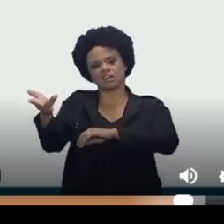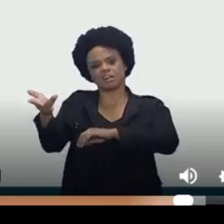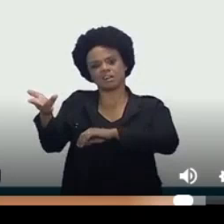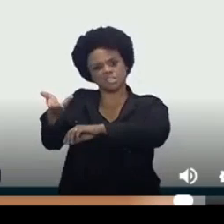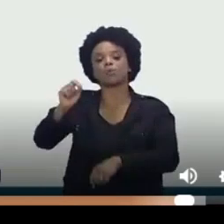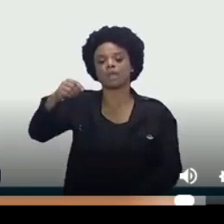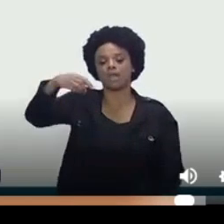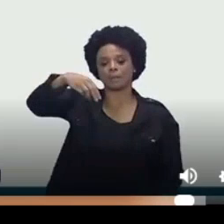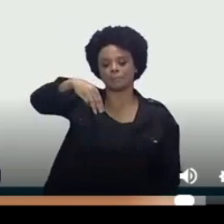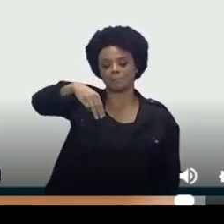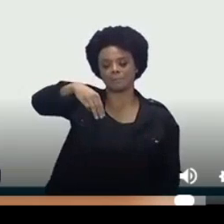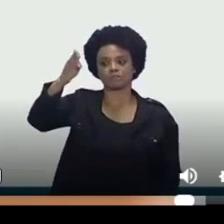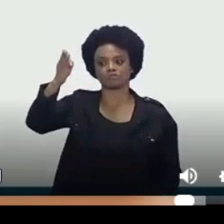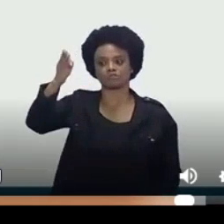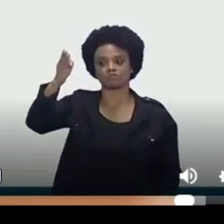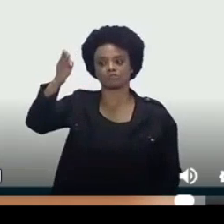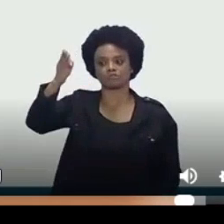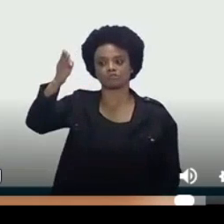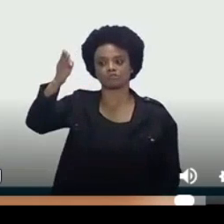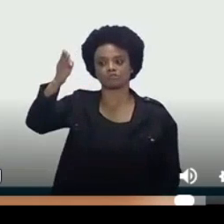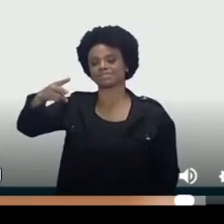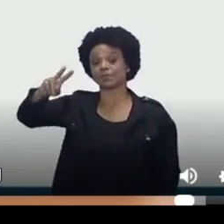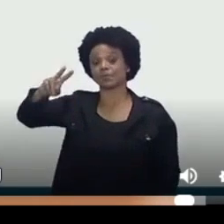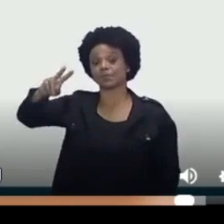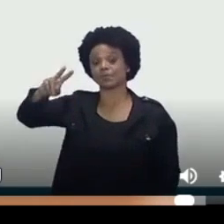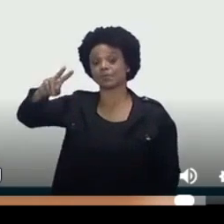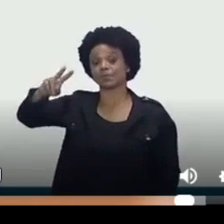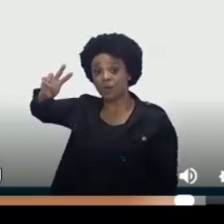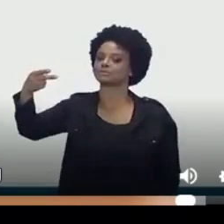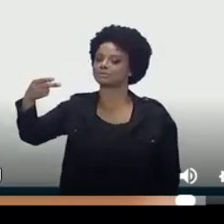Em metros por segundo ao quadrado.